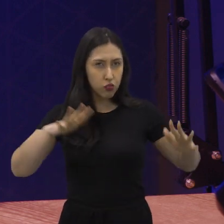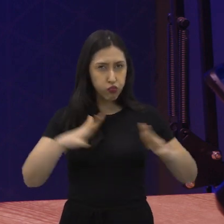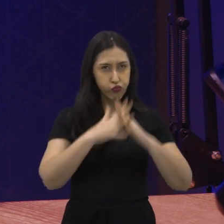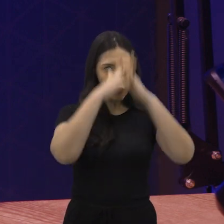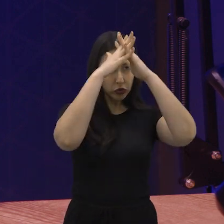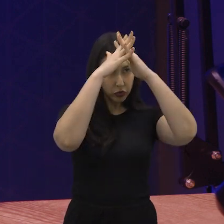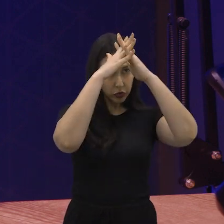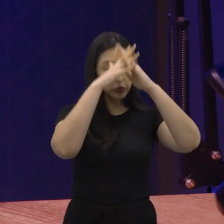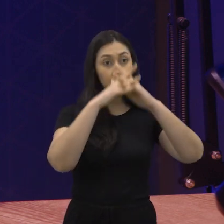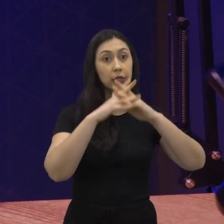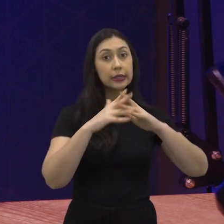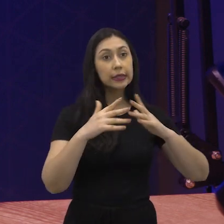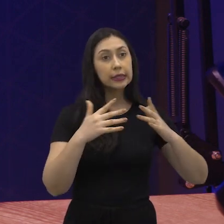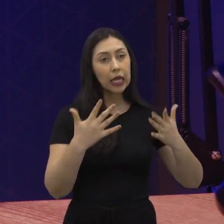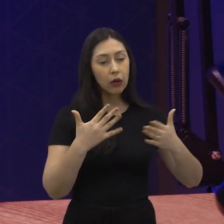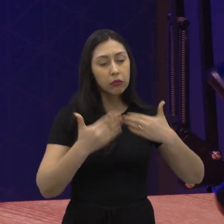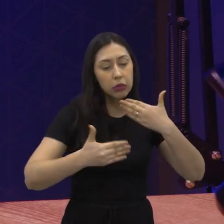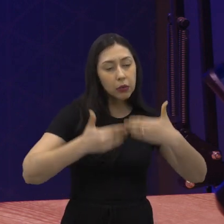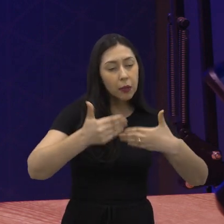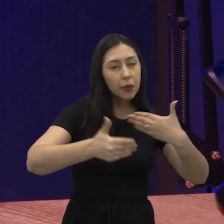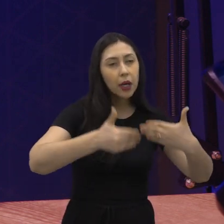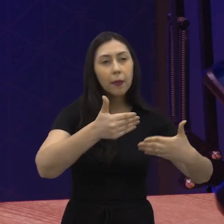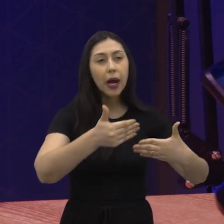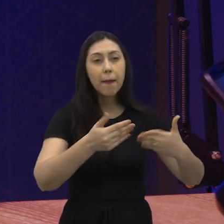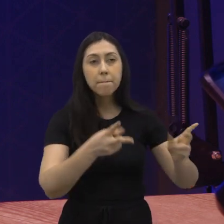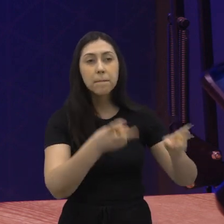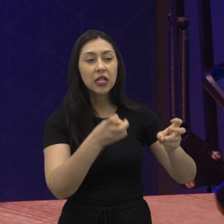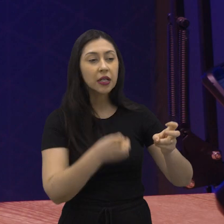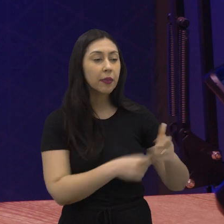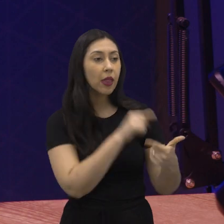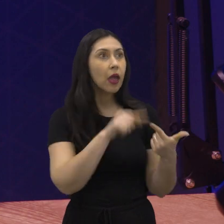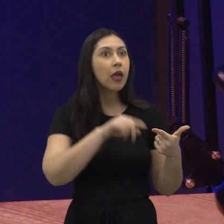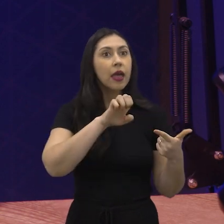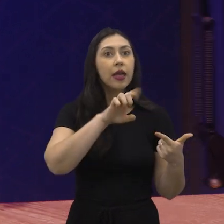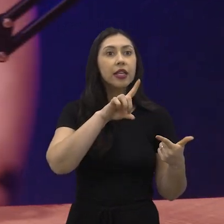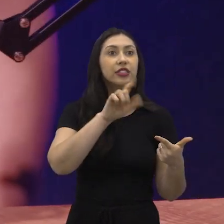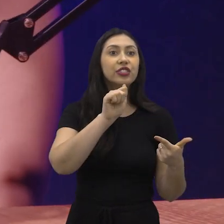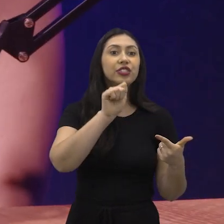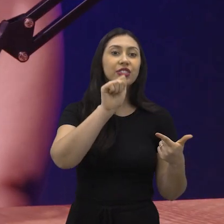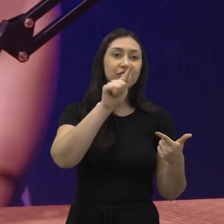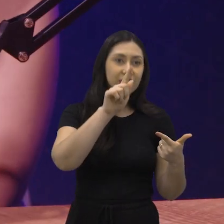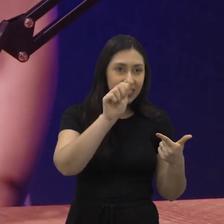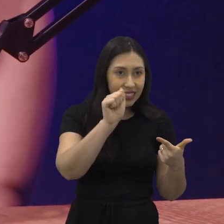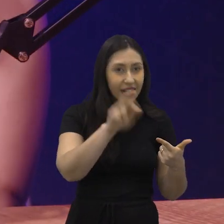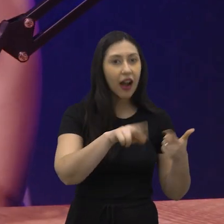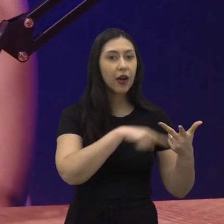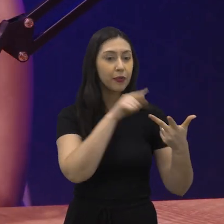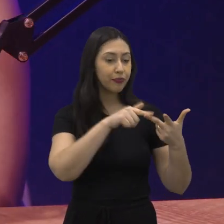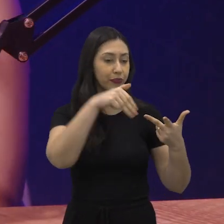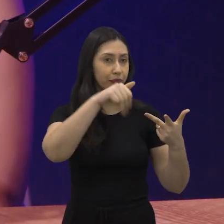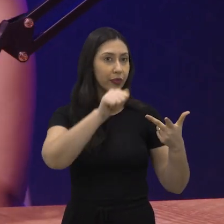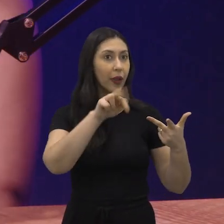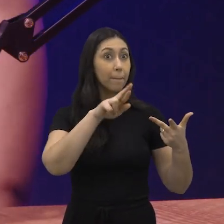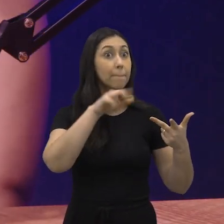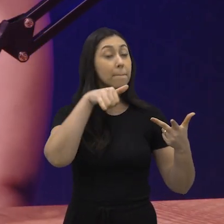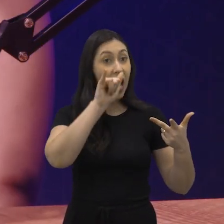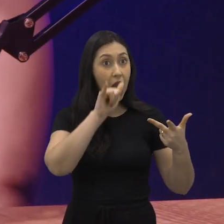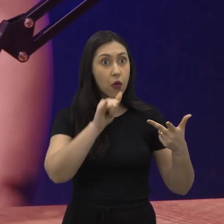Mas realmente a gente vê aí mais pra frente nomes como Edgar Allan Poe, a Mary Shelley também com